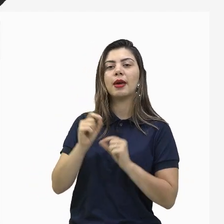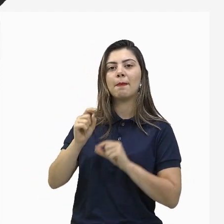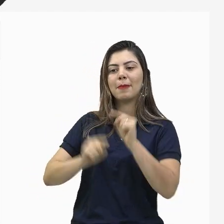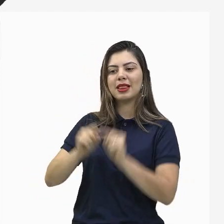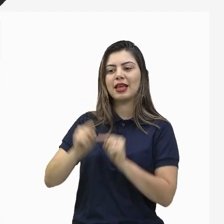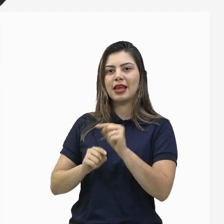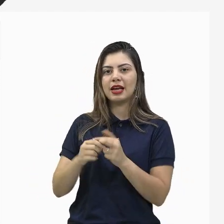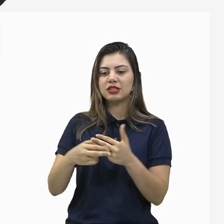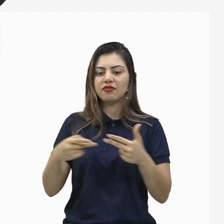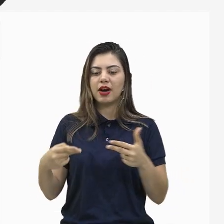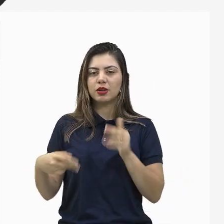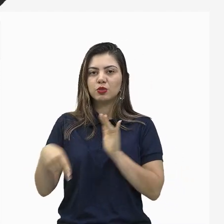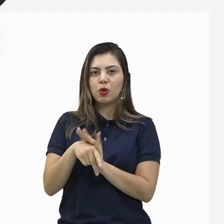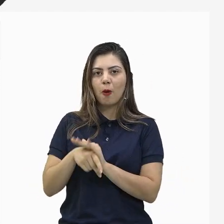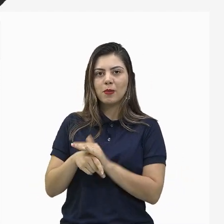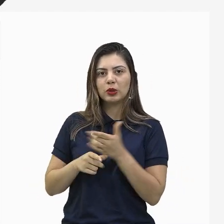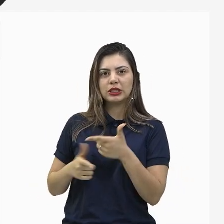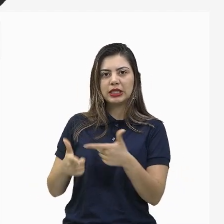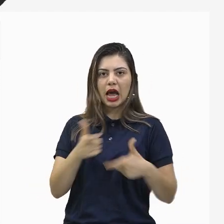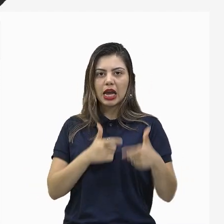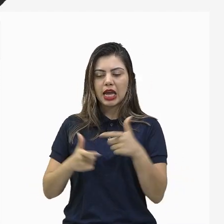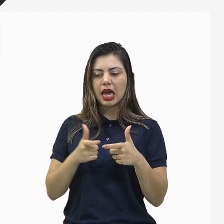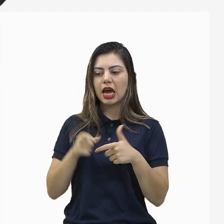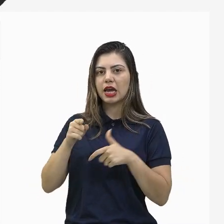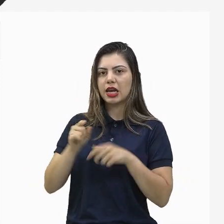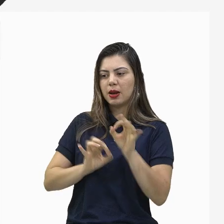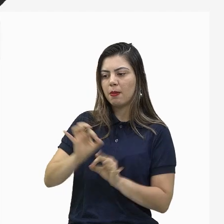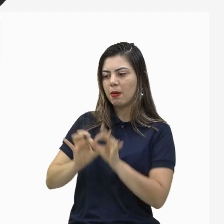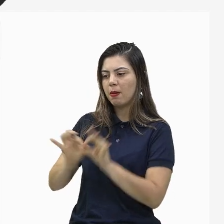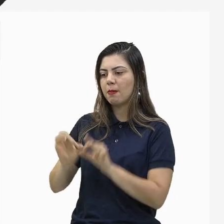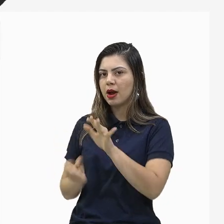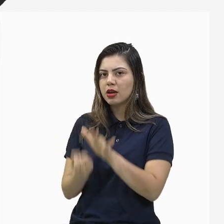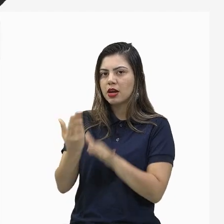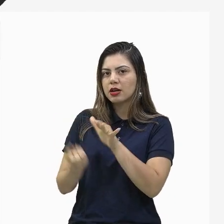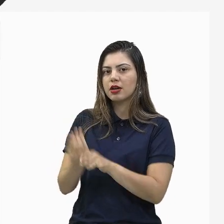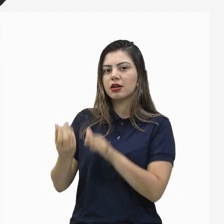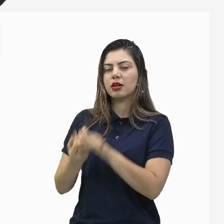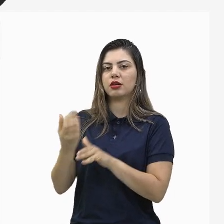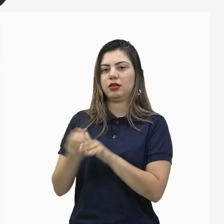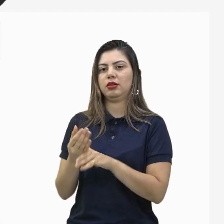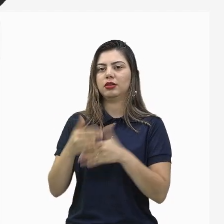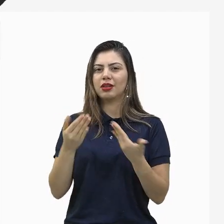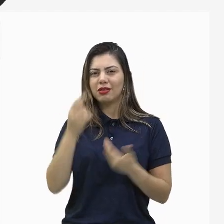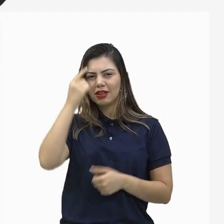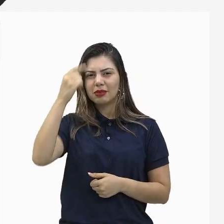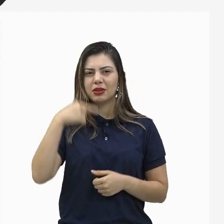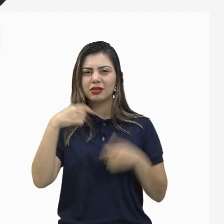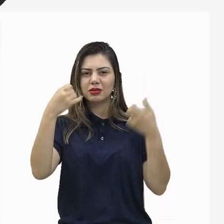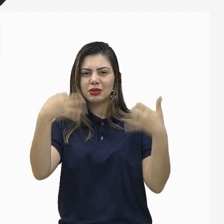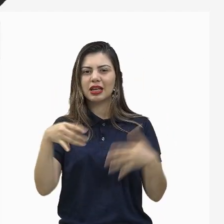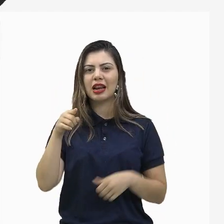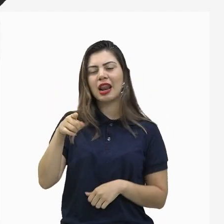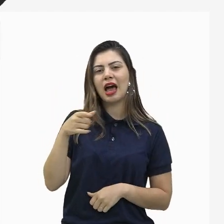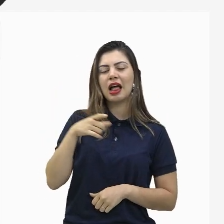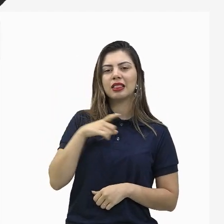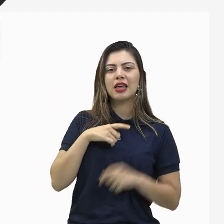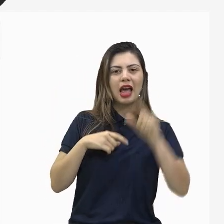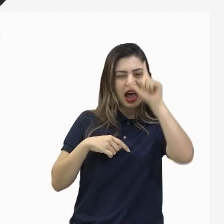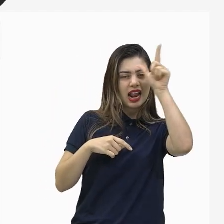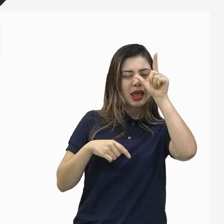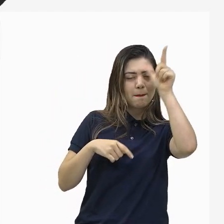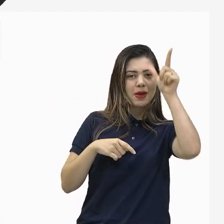para vocês aí que a Alemanha ela sai tardiamente, se comparada com a França e aí a Inglaterra. Então, se ela